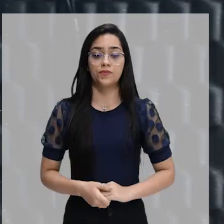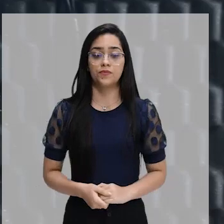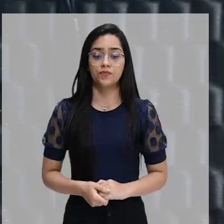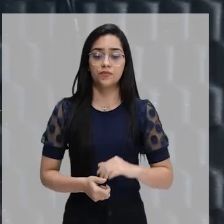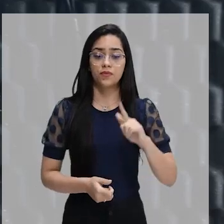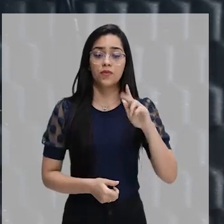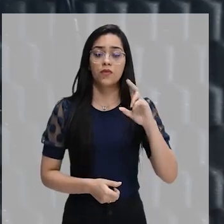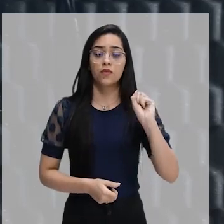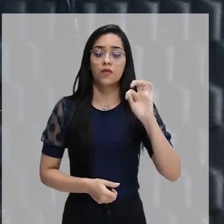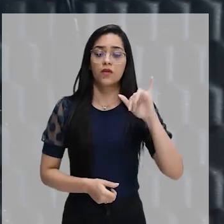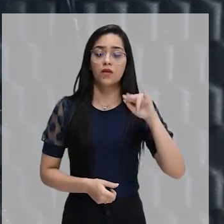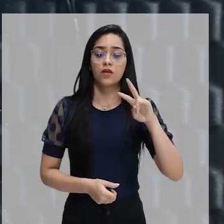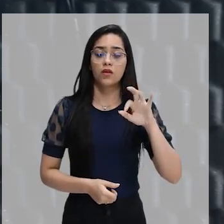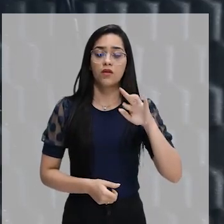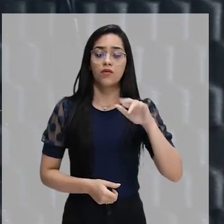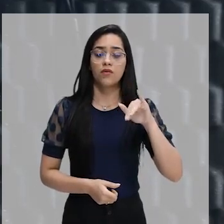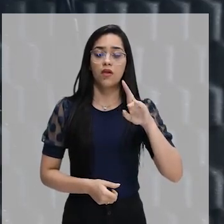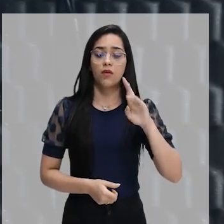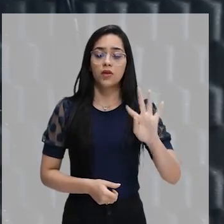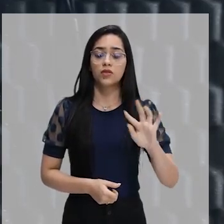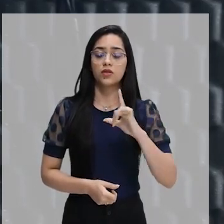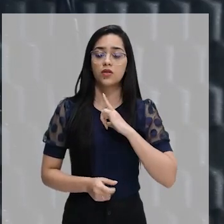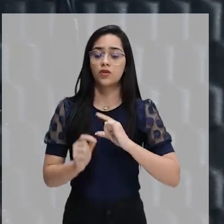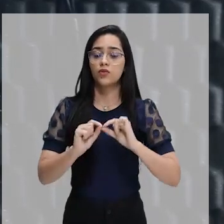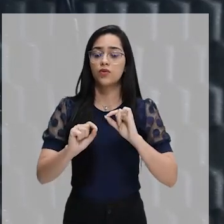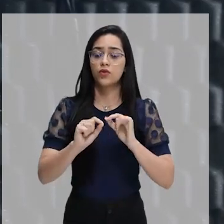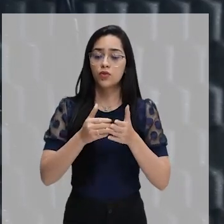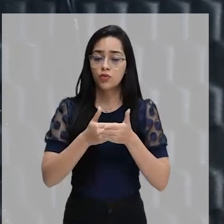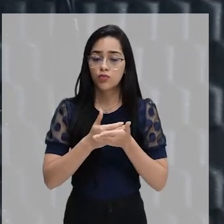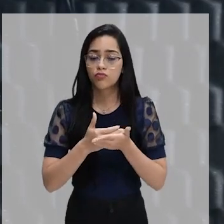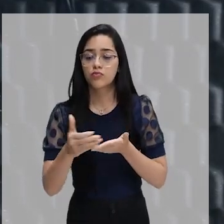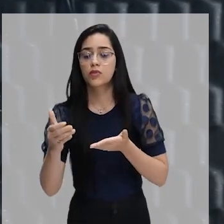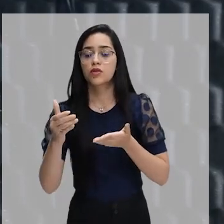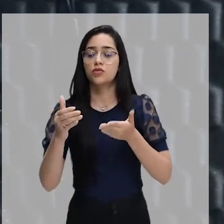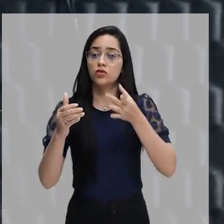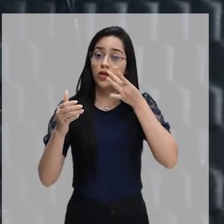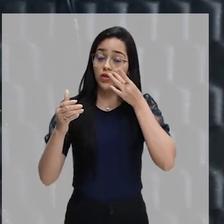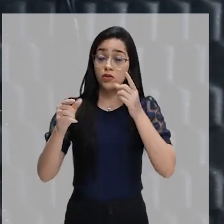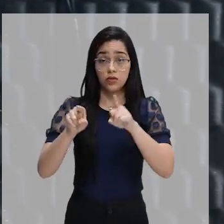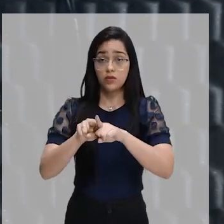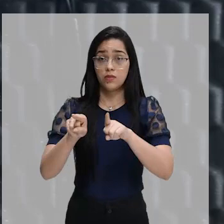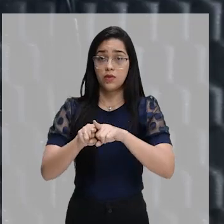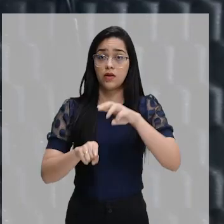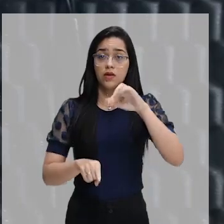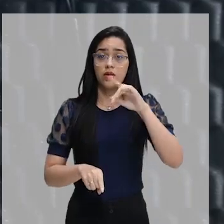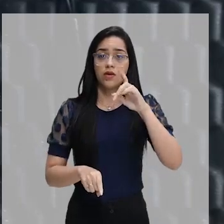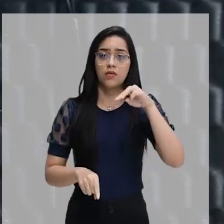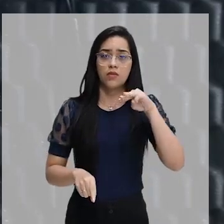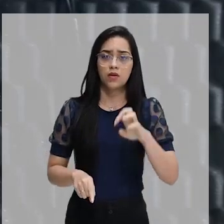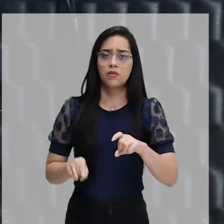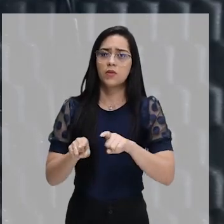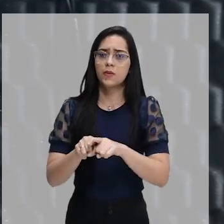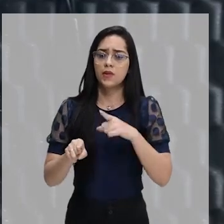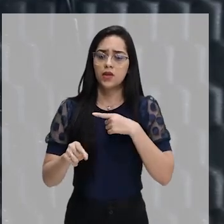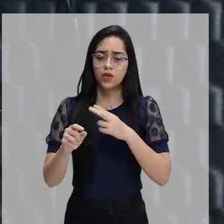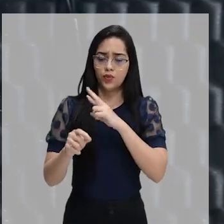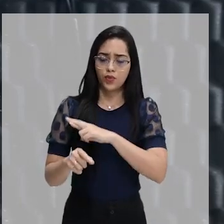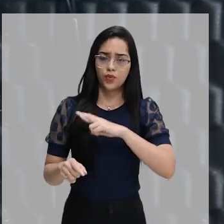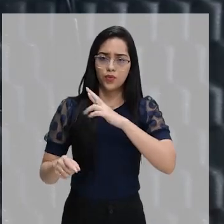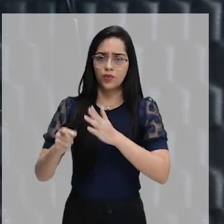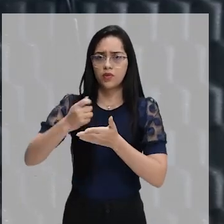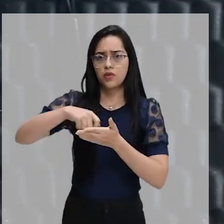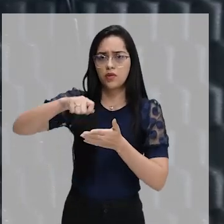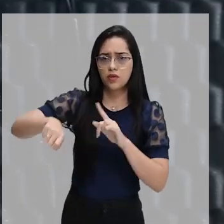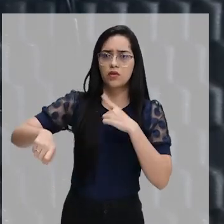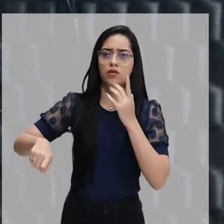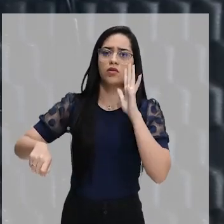Gustave Flaubert foi um dos precursores, também é verdade, e Madame Bovary, aquele romance que